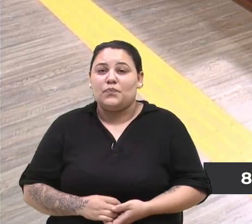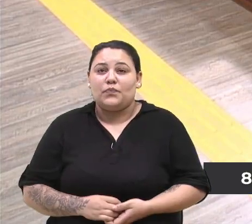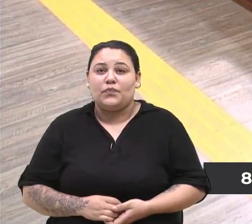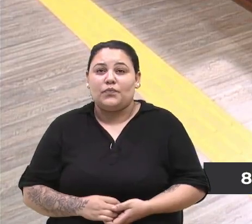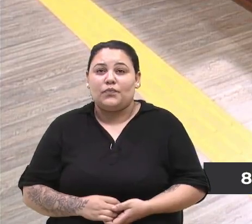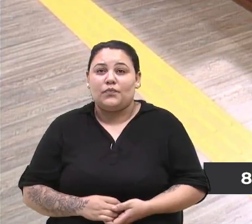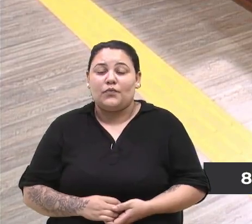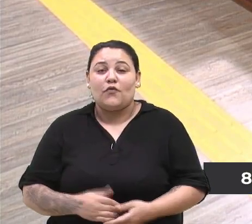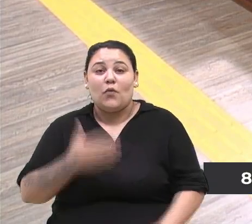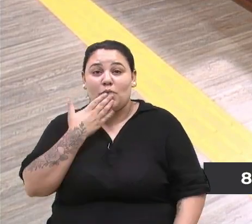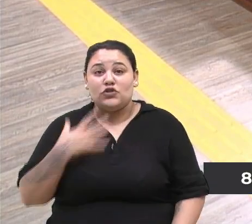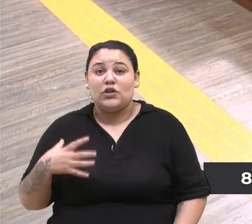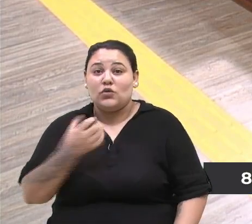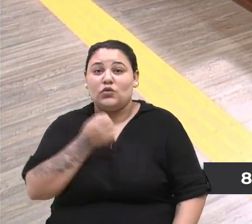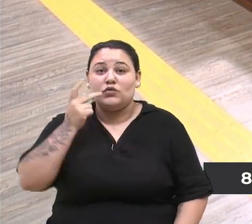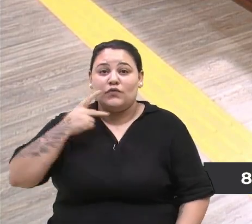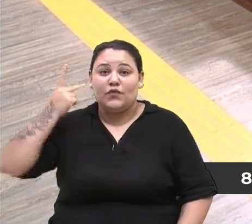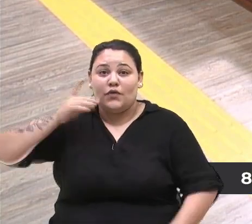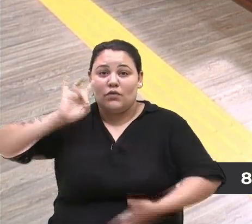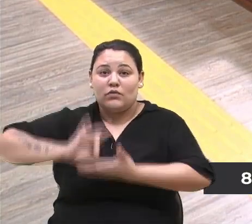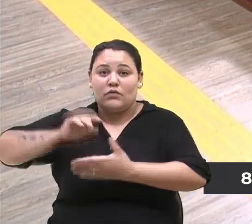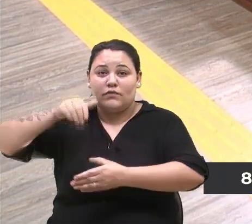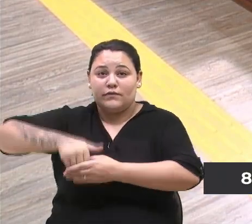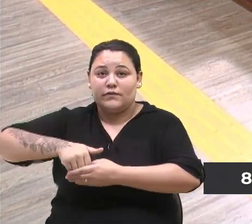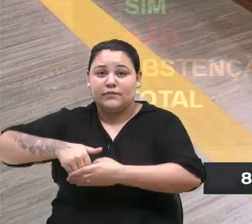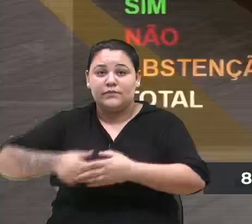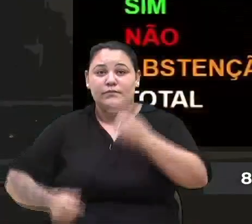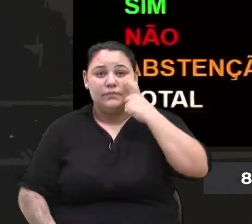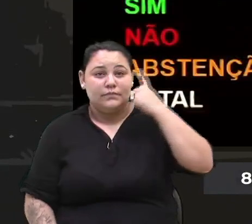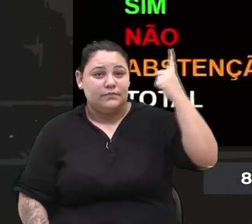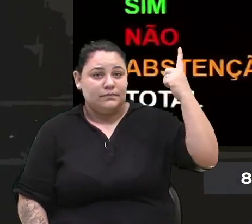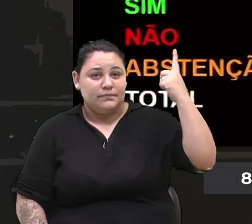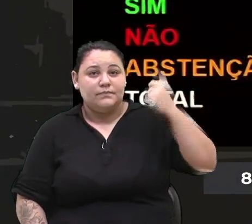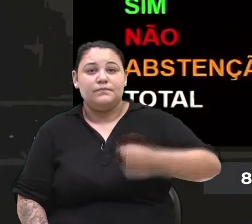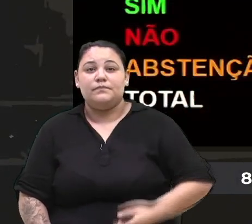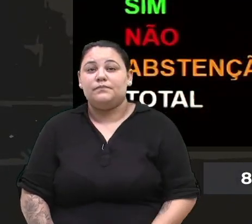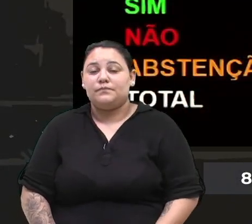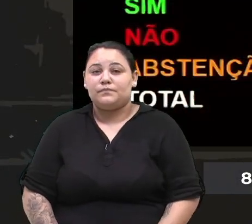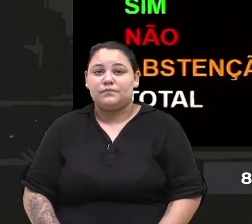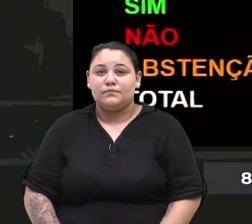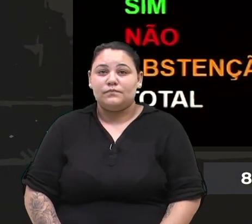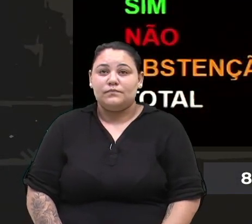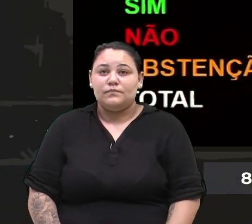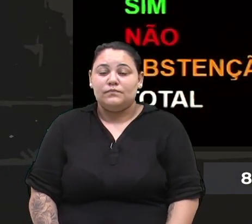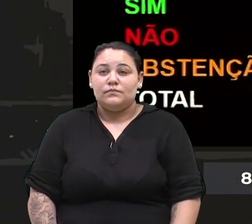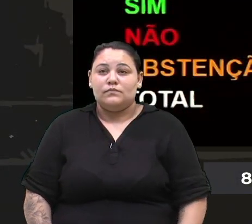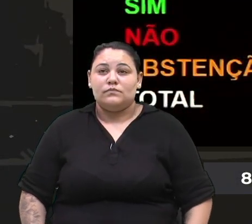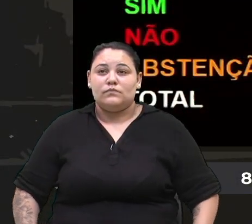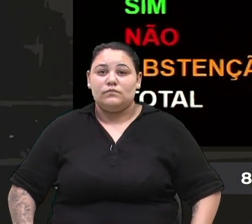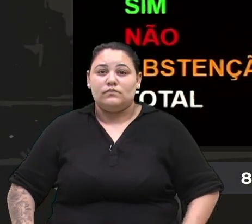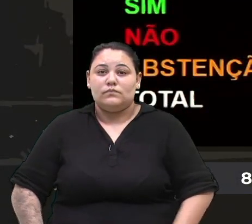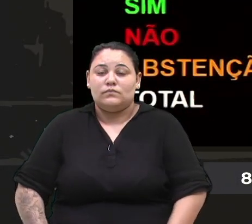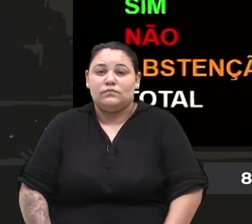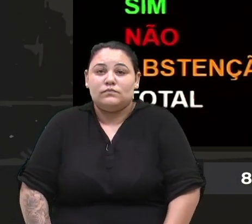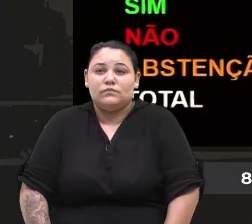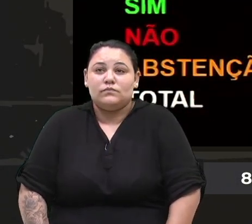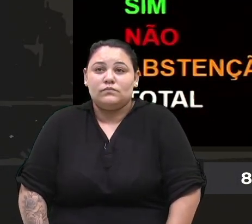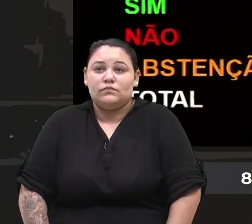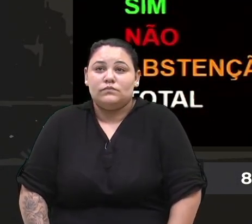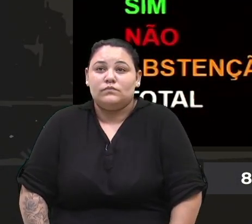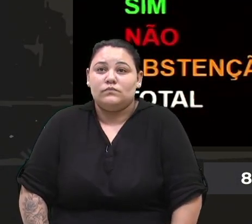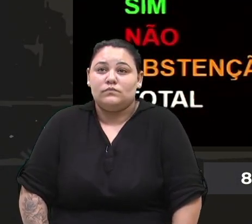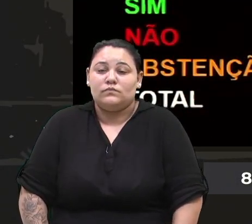Solicito vereadores e vereadoras que registrem seus votos. Fiuza, sim. Eu voto sim. Fiuza, sim. Estela,